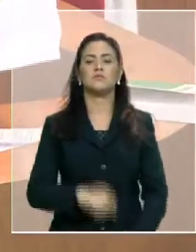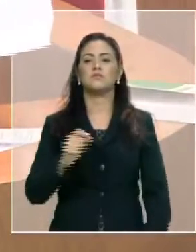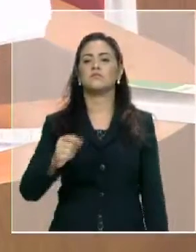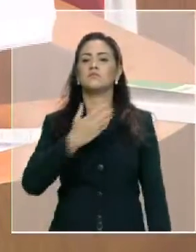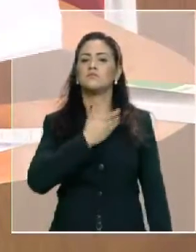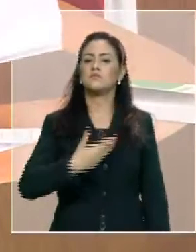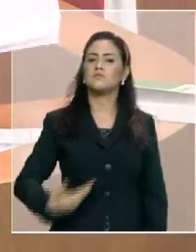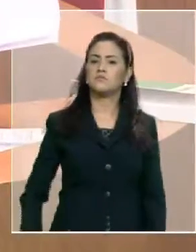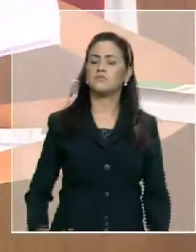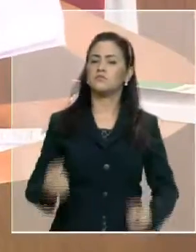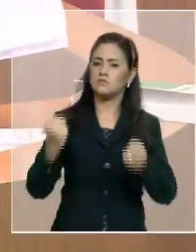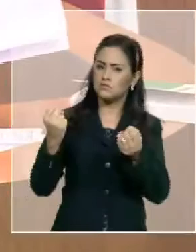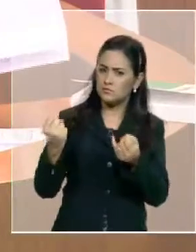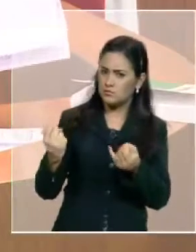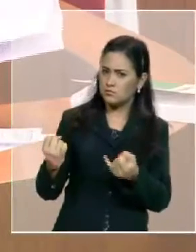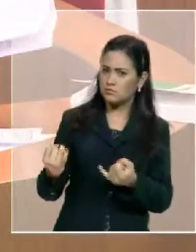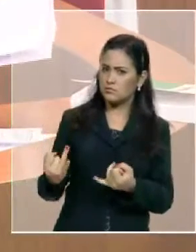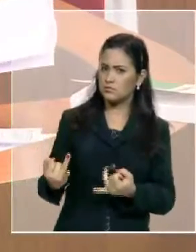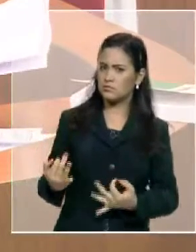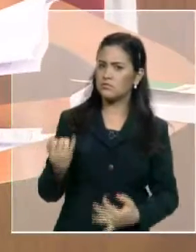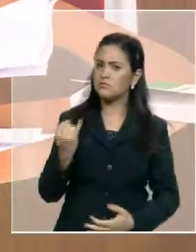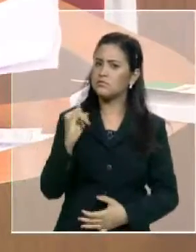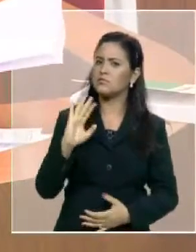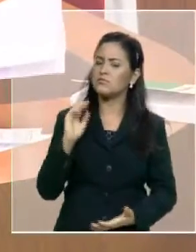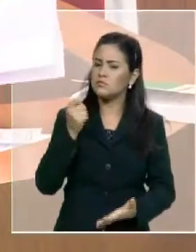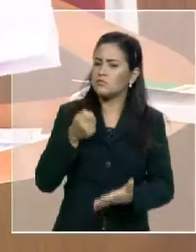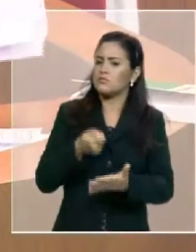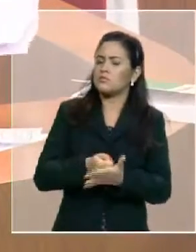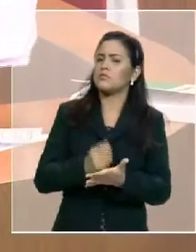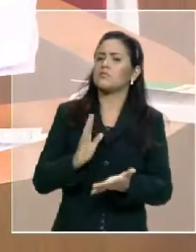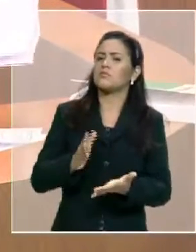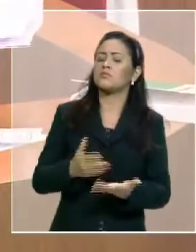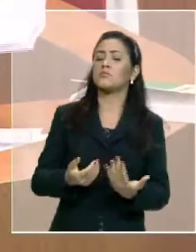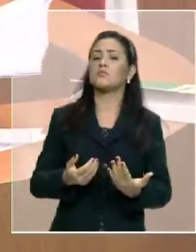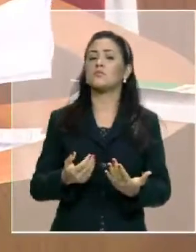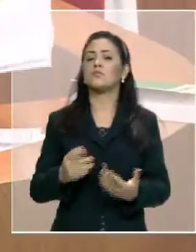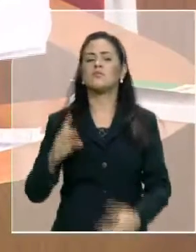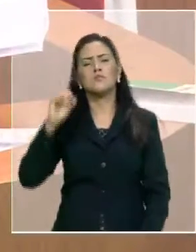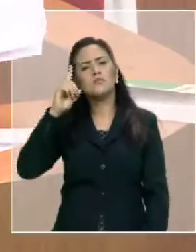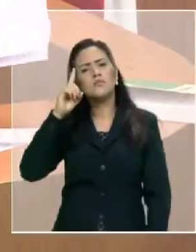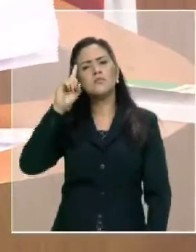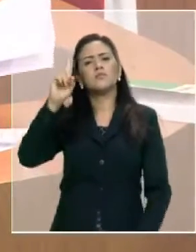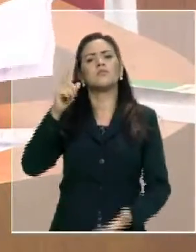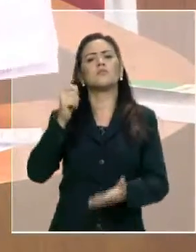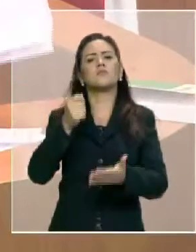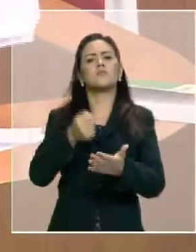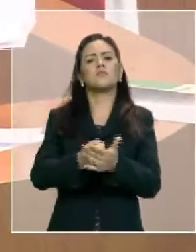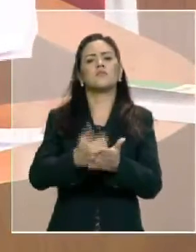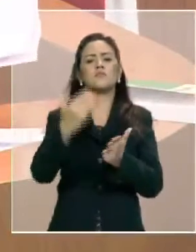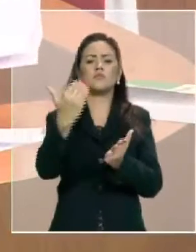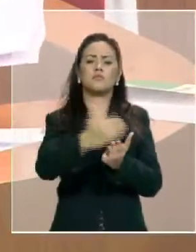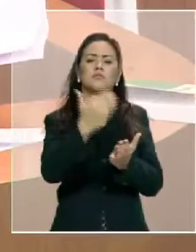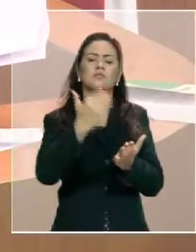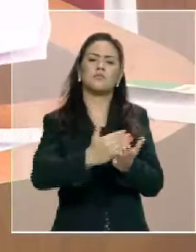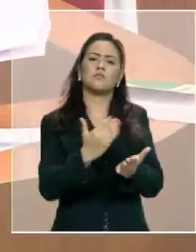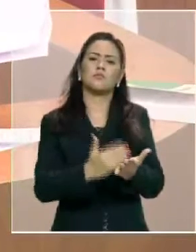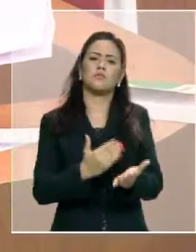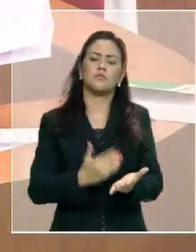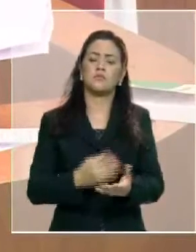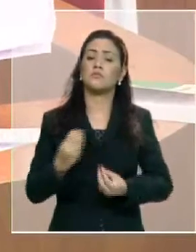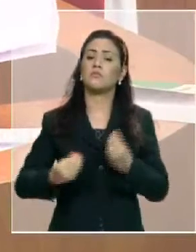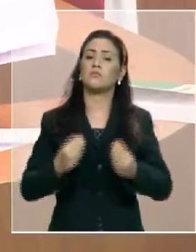explicite se já pagou as minhas emendas, o cronograma das minhas emendas, como está sendo feito o pagamento das minhas